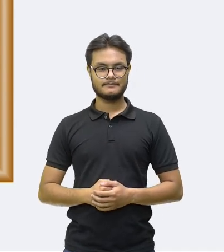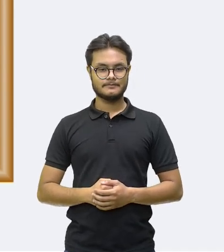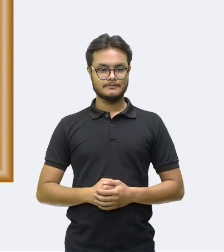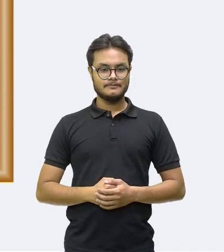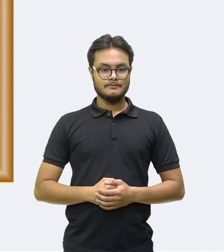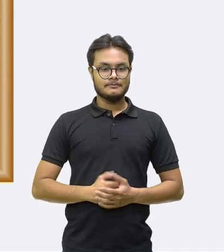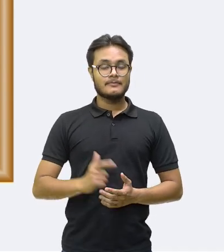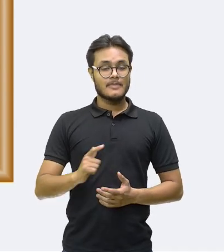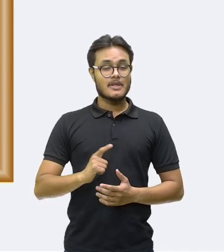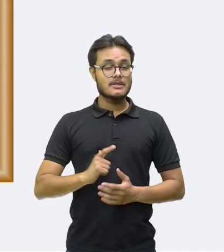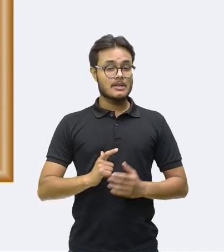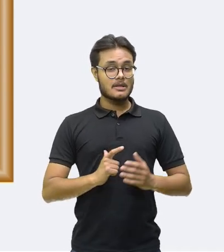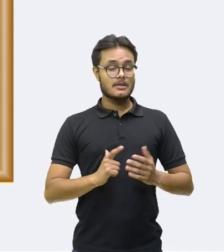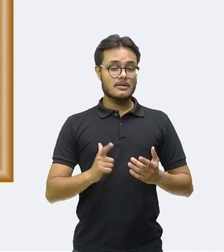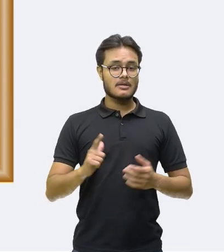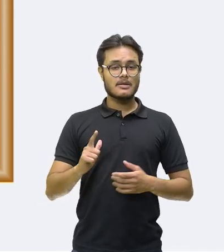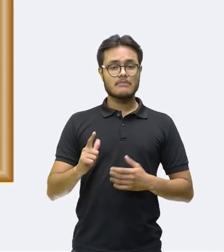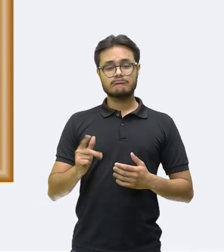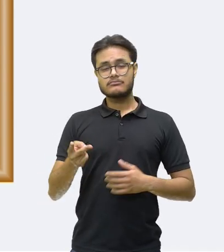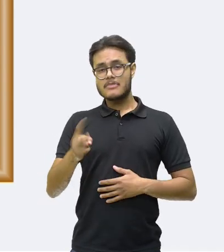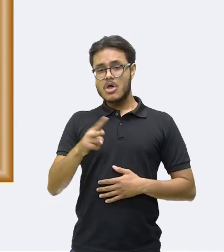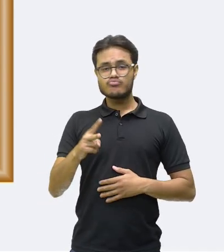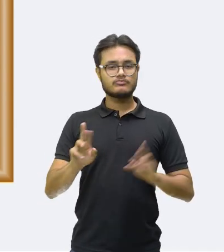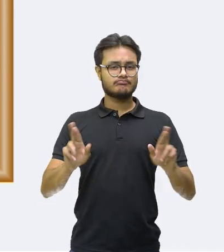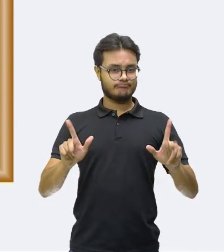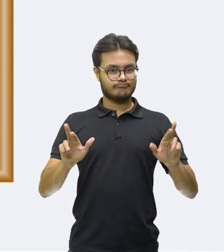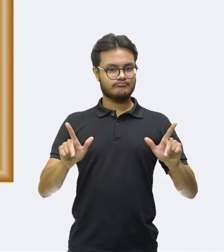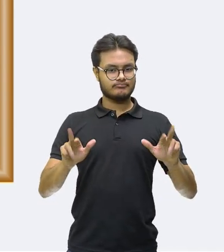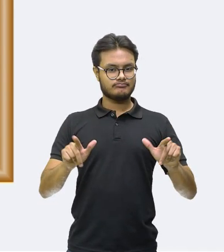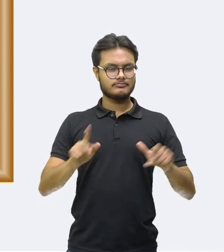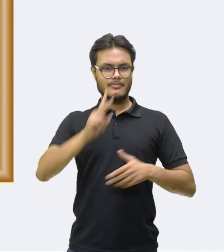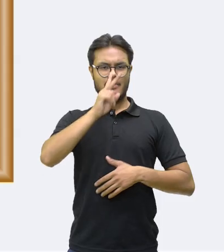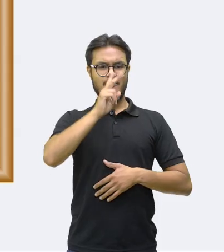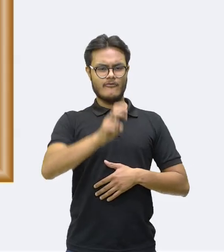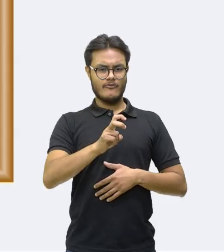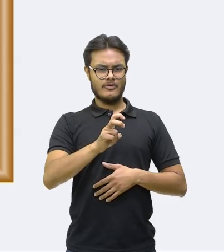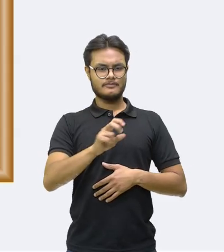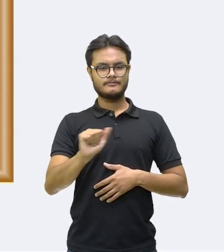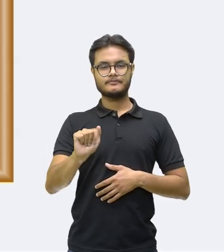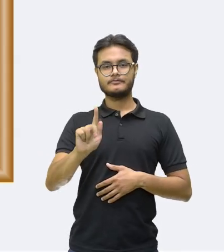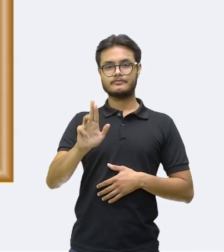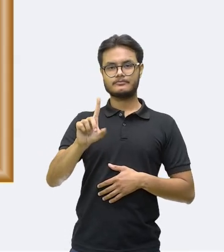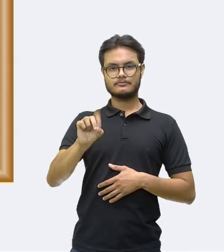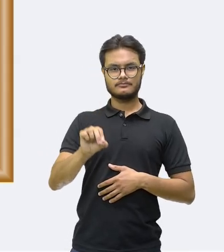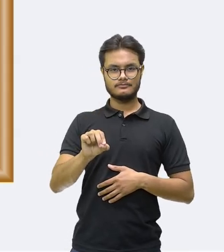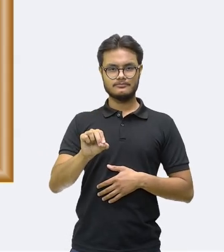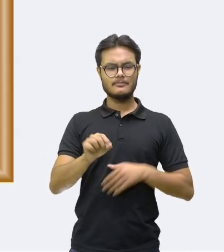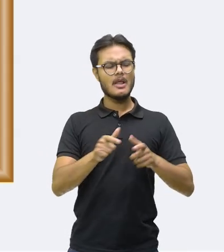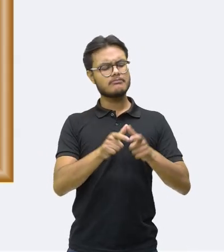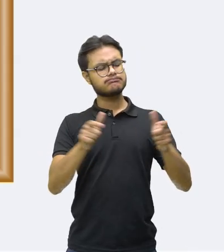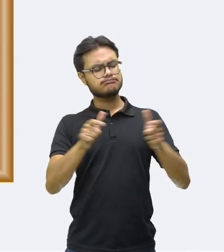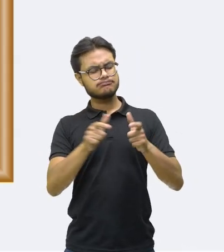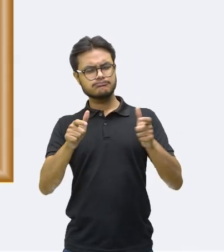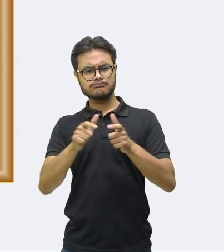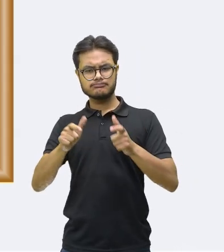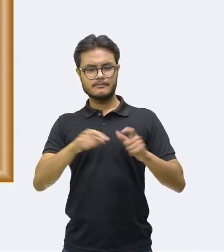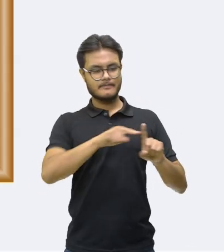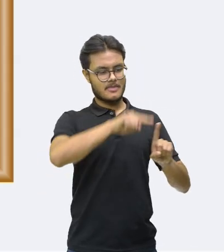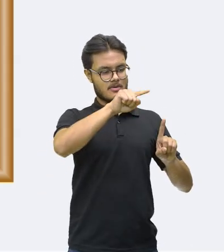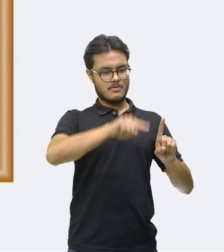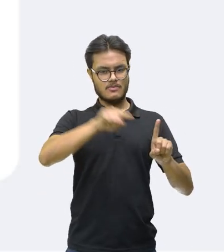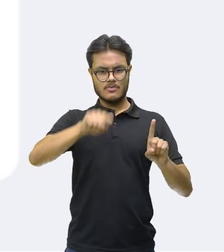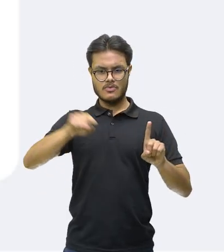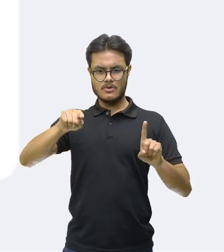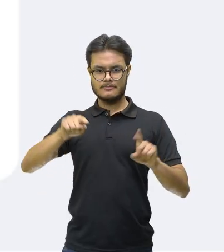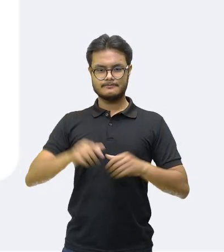seria a diferença entre agudo e grave, que está associada à frequência. Lembra, agudo, frequência maior, comprimento de onda menor. Grave, frequência menor, comprimento de onda